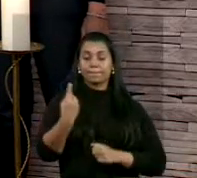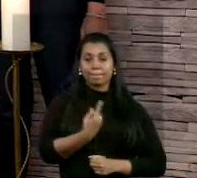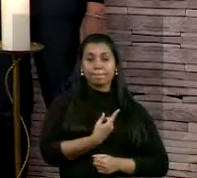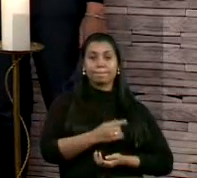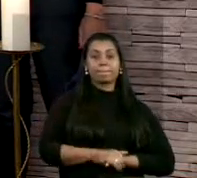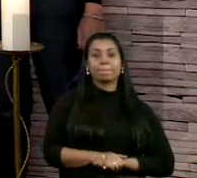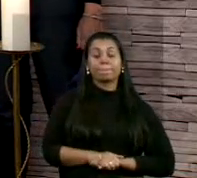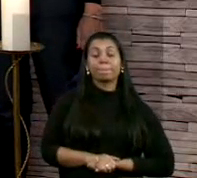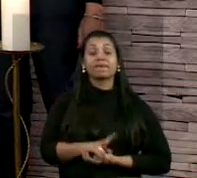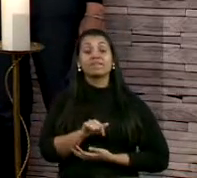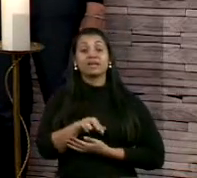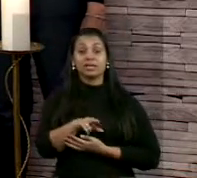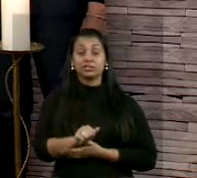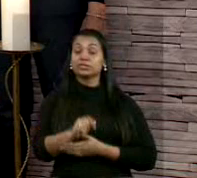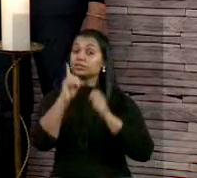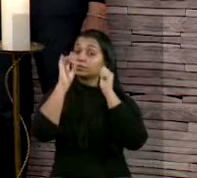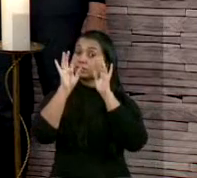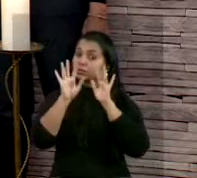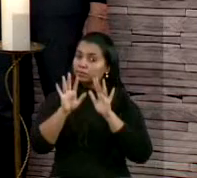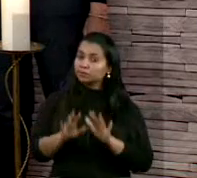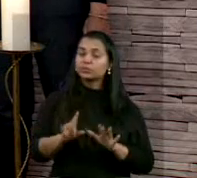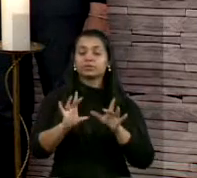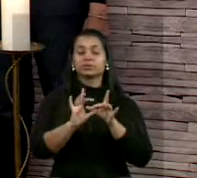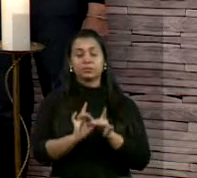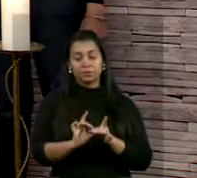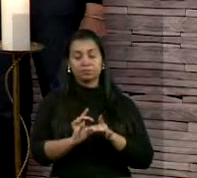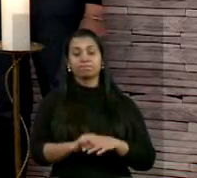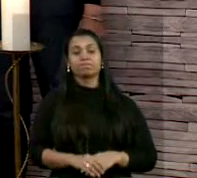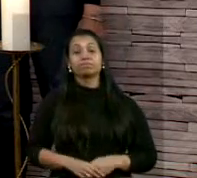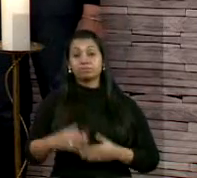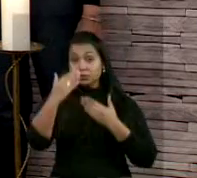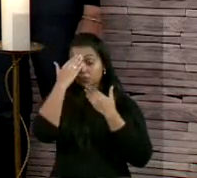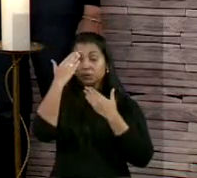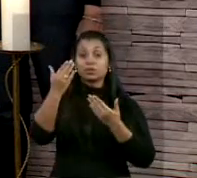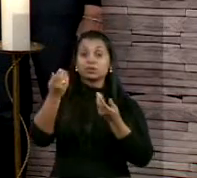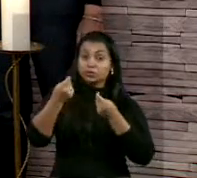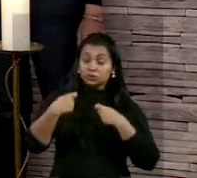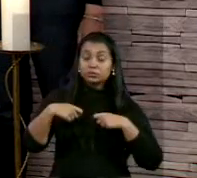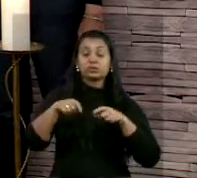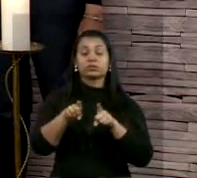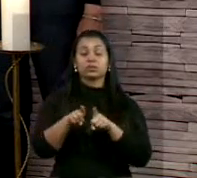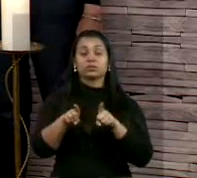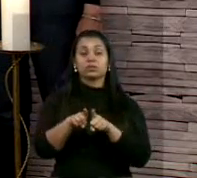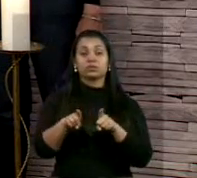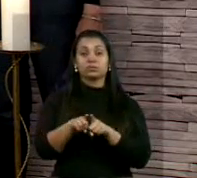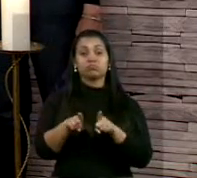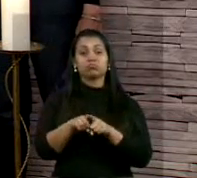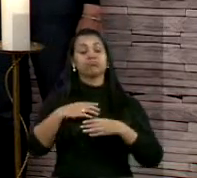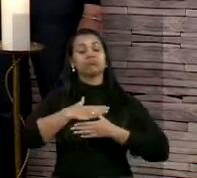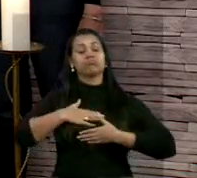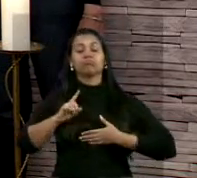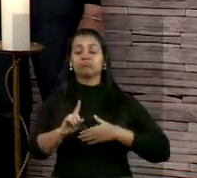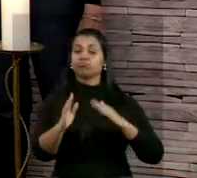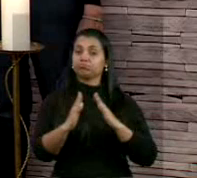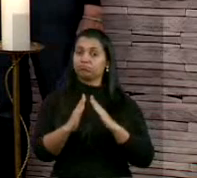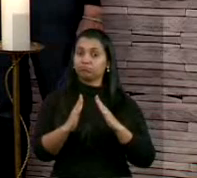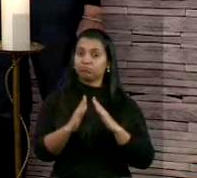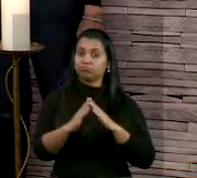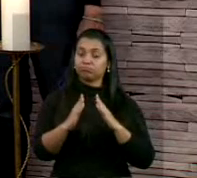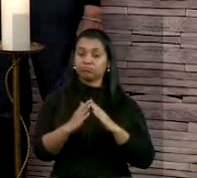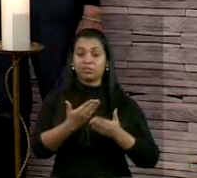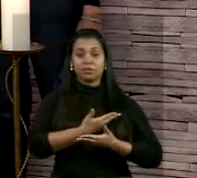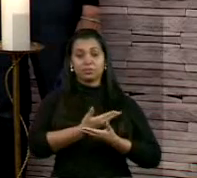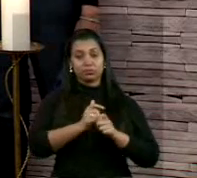nós. Ô Valentina, que Deus abençoe essa união e obrigado por nos dar também a honra de entrar no seu lar, ampliando o círculo